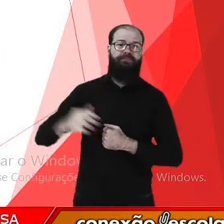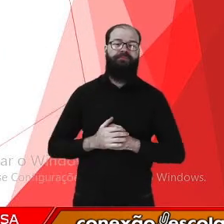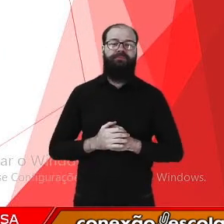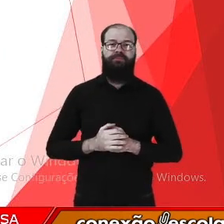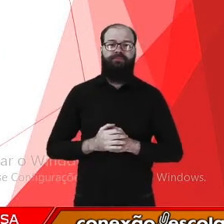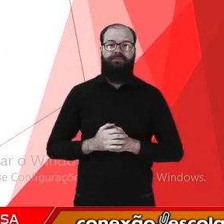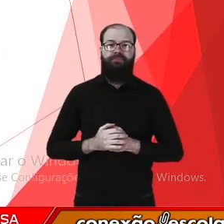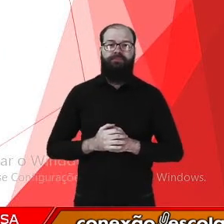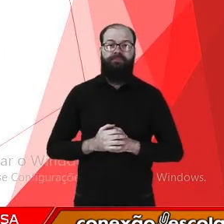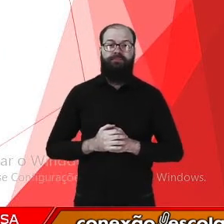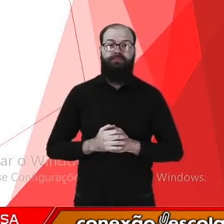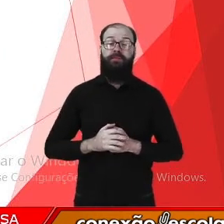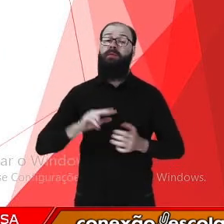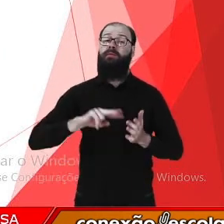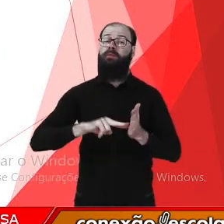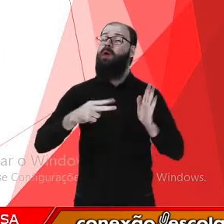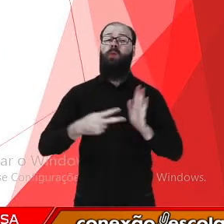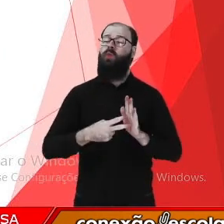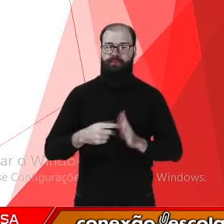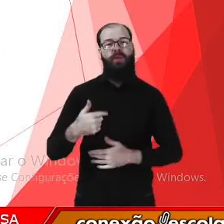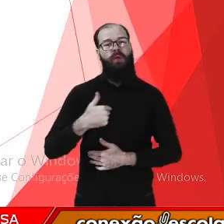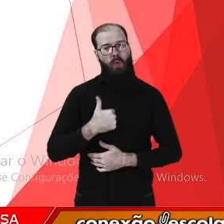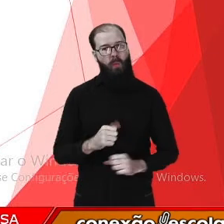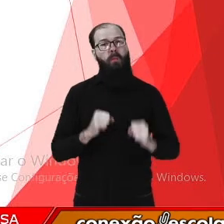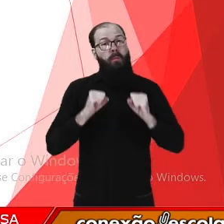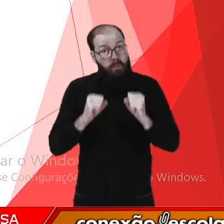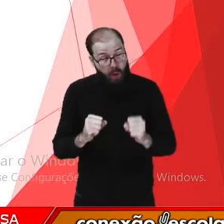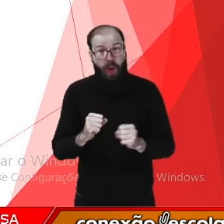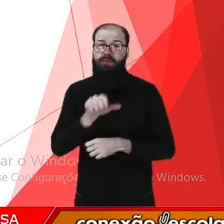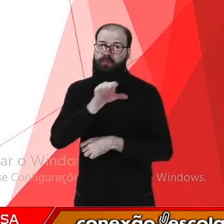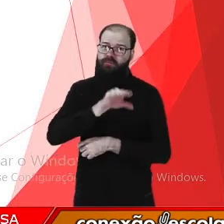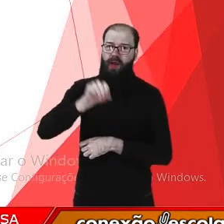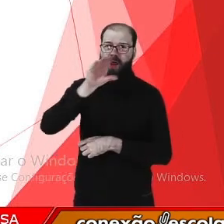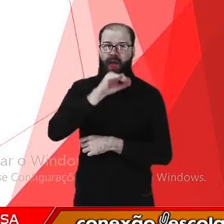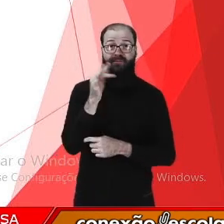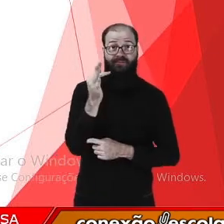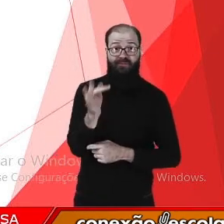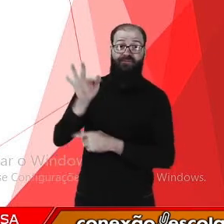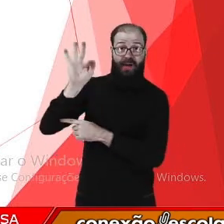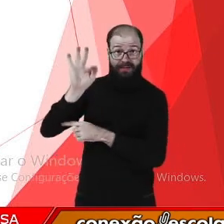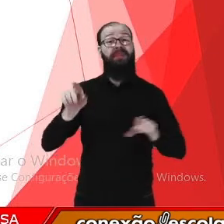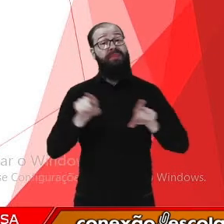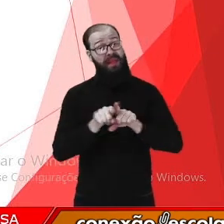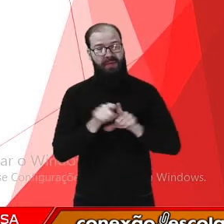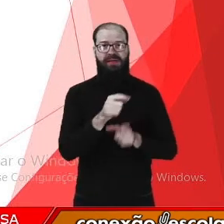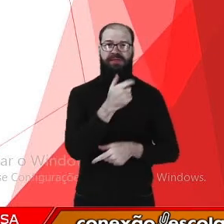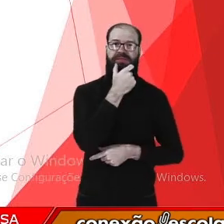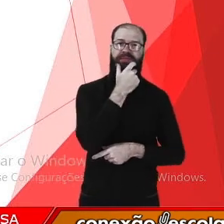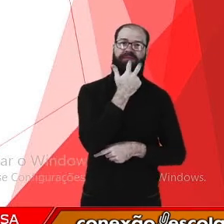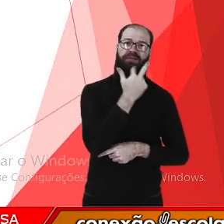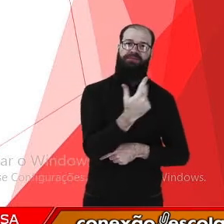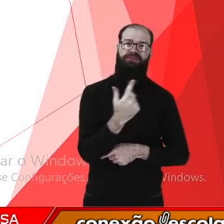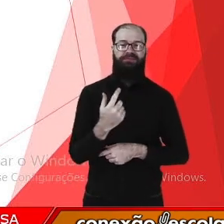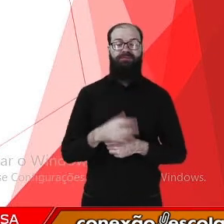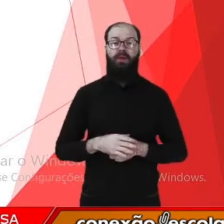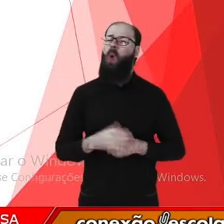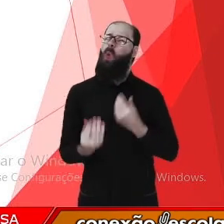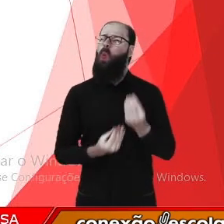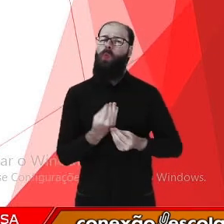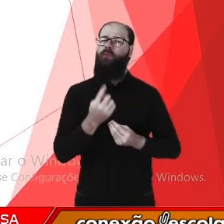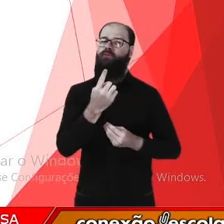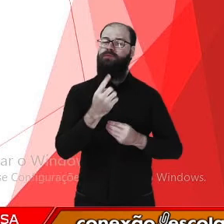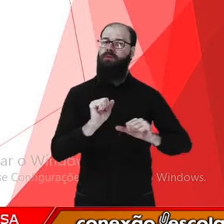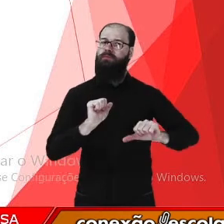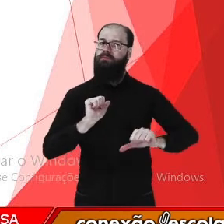and English, que traduzido é, eu posso falar francês e inglês. Como que você transforma esta